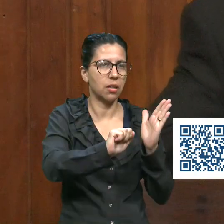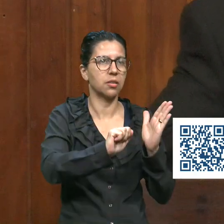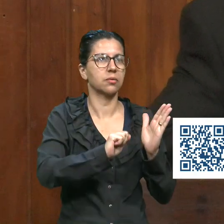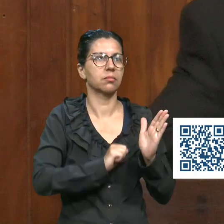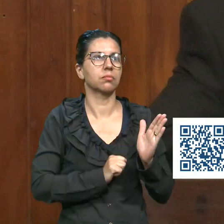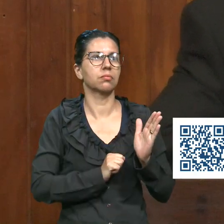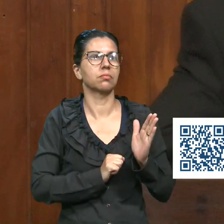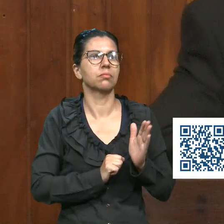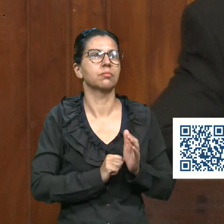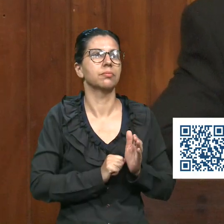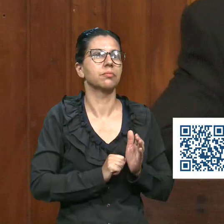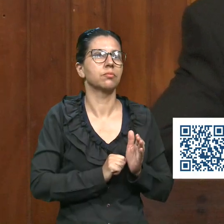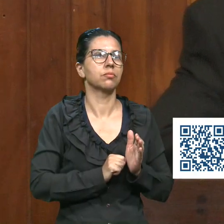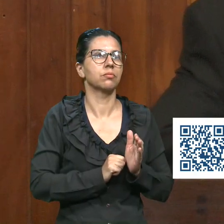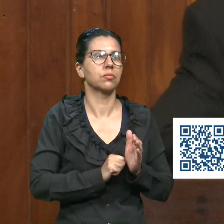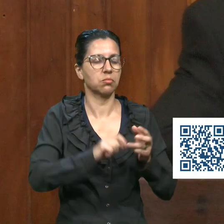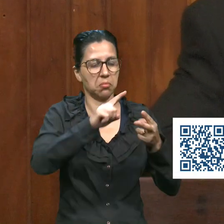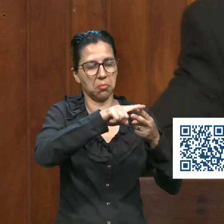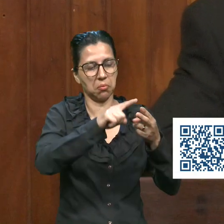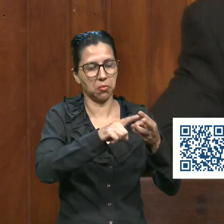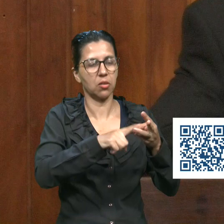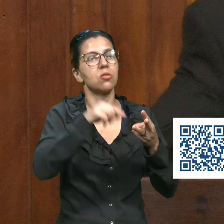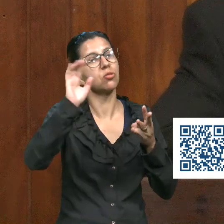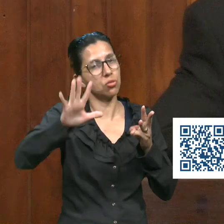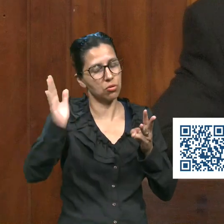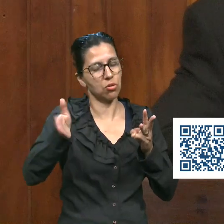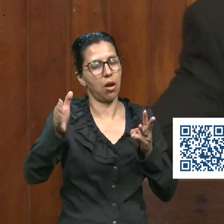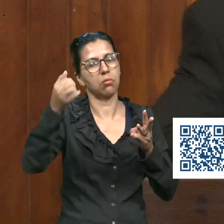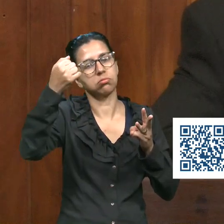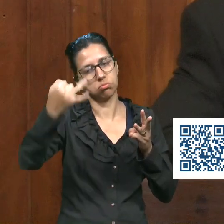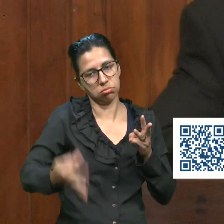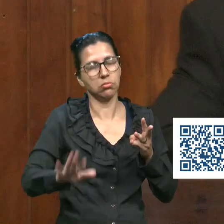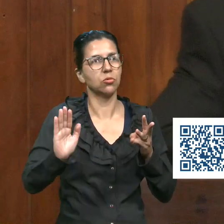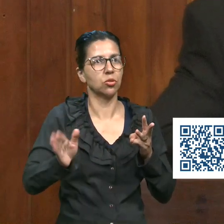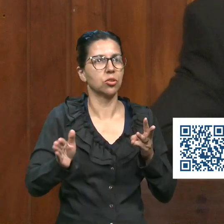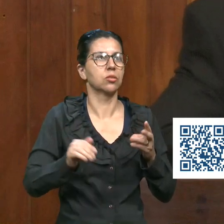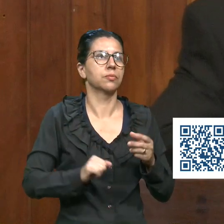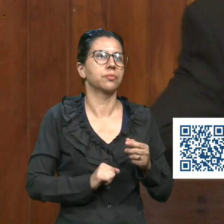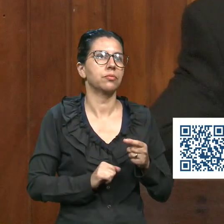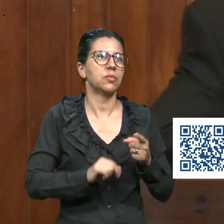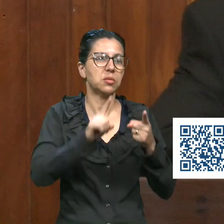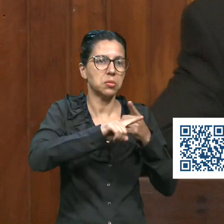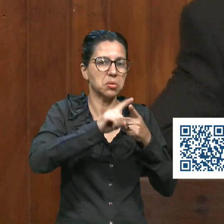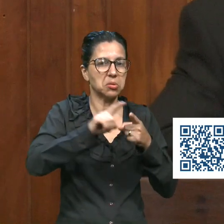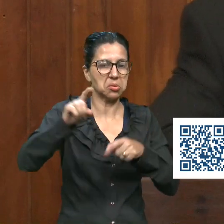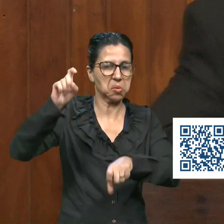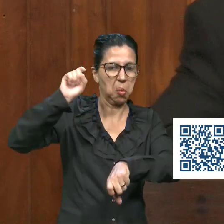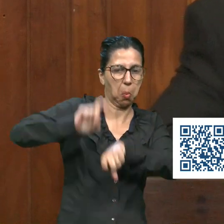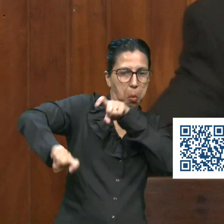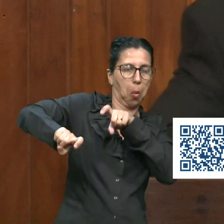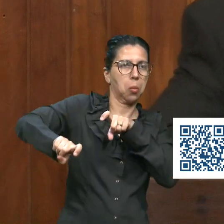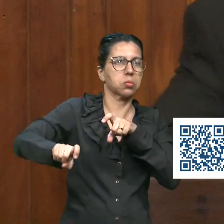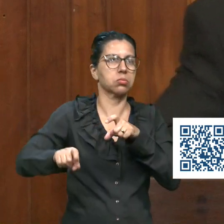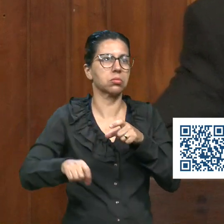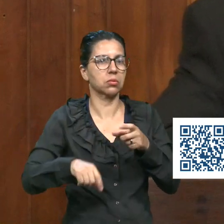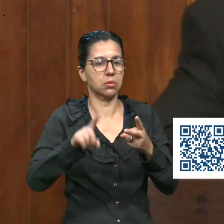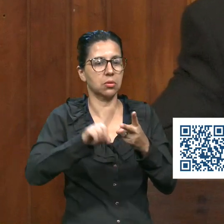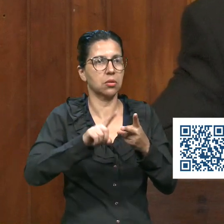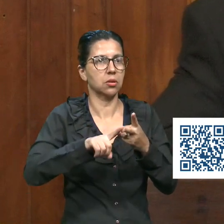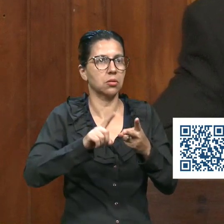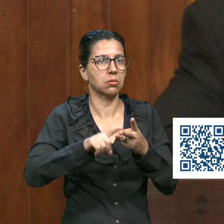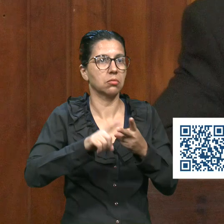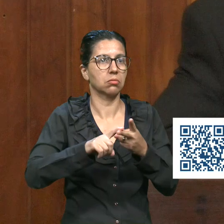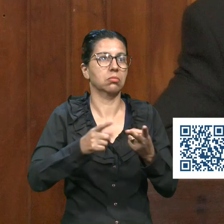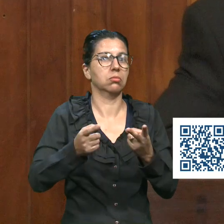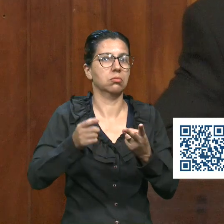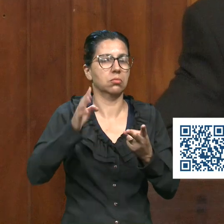os 3 motivos que aqui já foram apresentados e cansados de saber. É a questão do estupro, é a questão do risco à